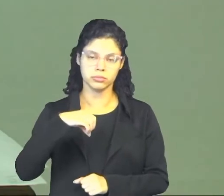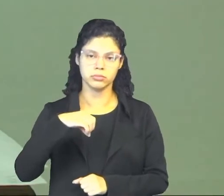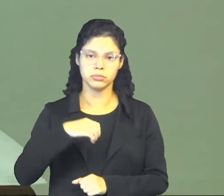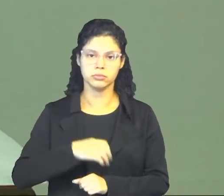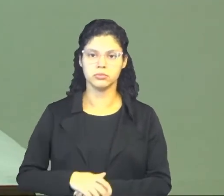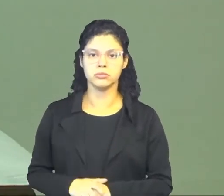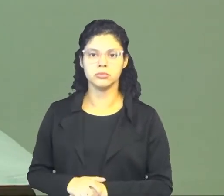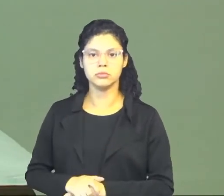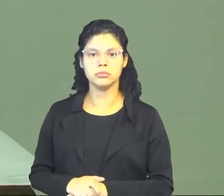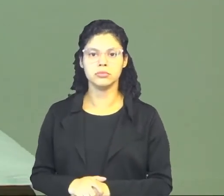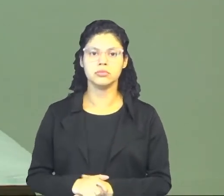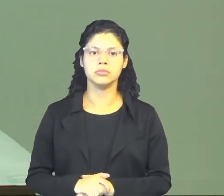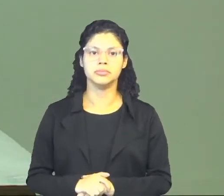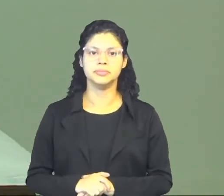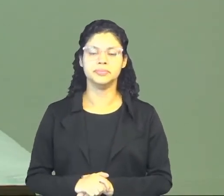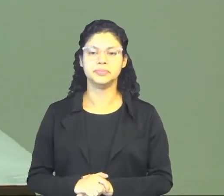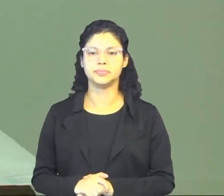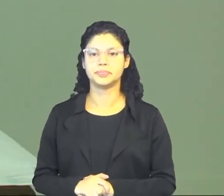aqui, ó,